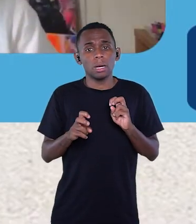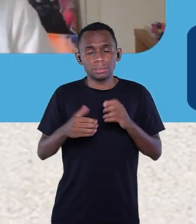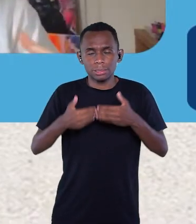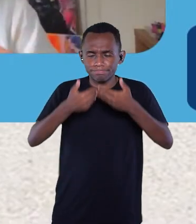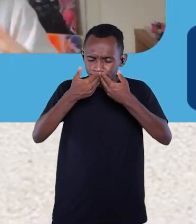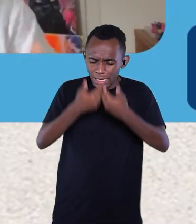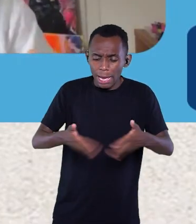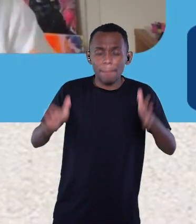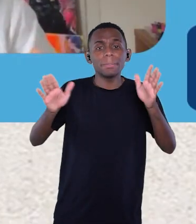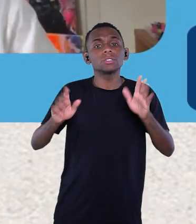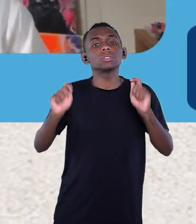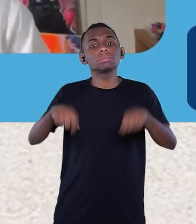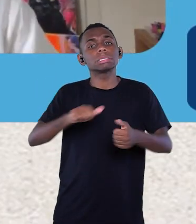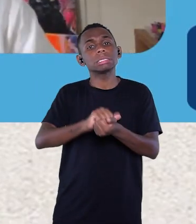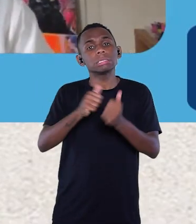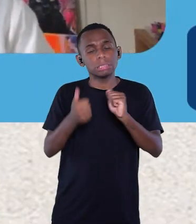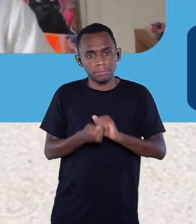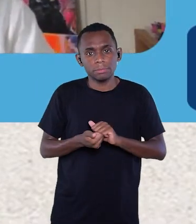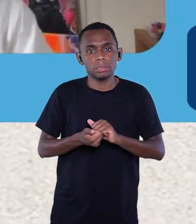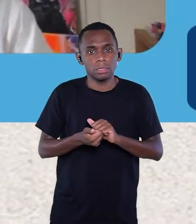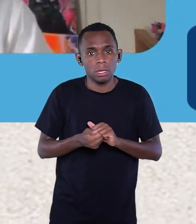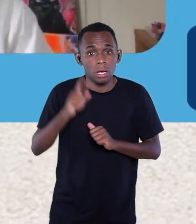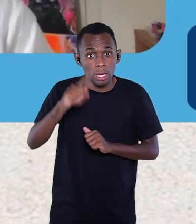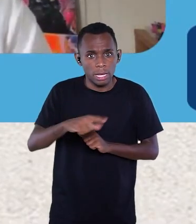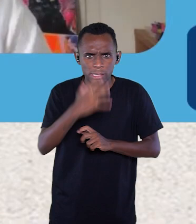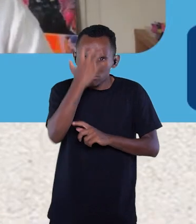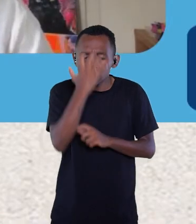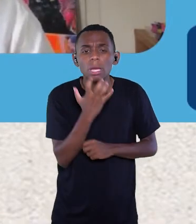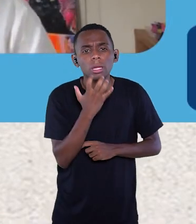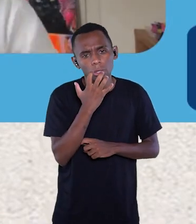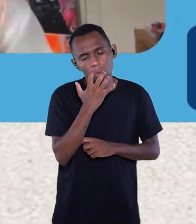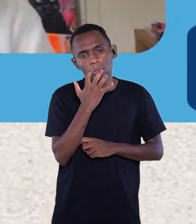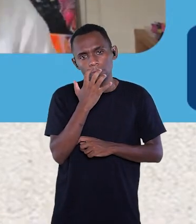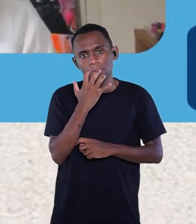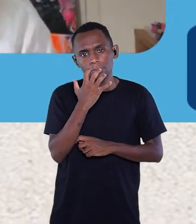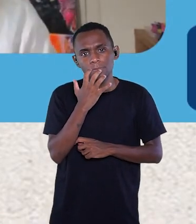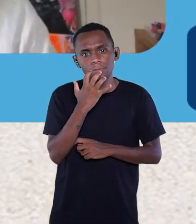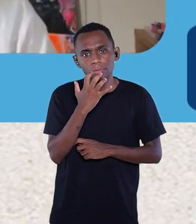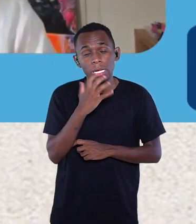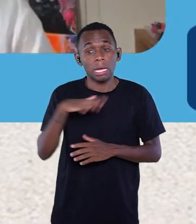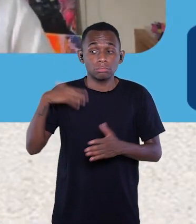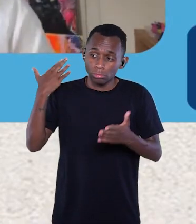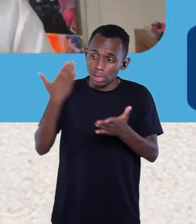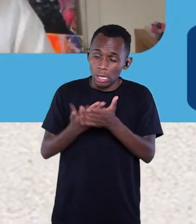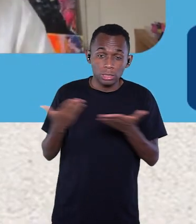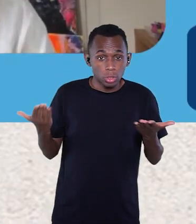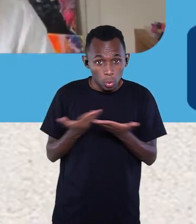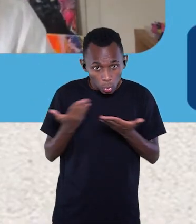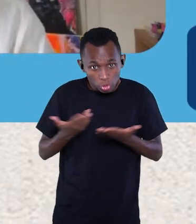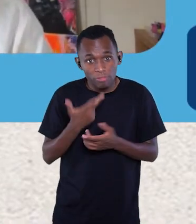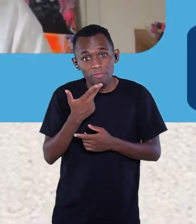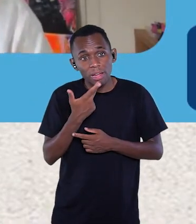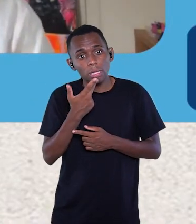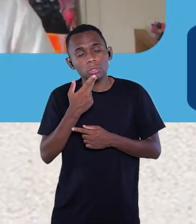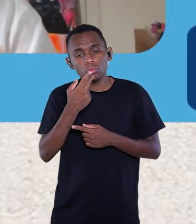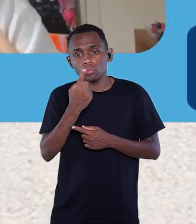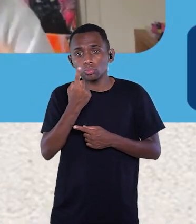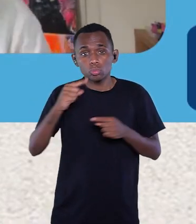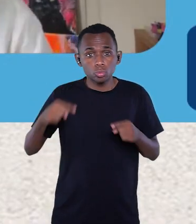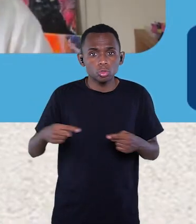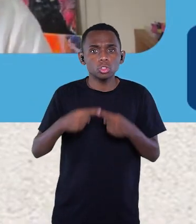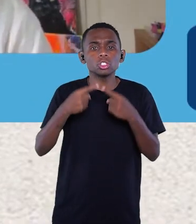dessa abertura, assim, que se perde, isso é muito sério, assim, isso vem até hoje, né? A gente está falando de um tipo